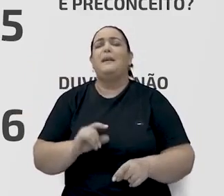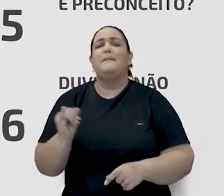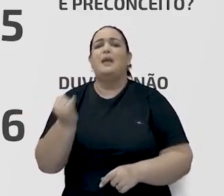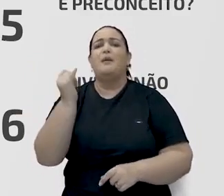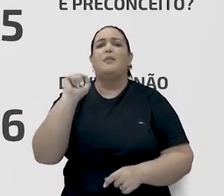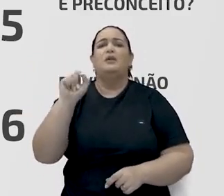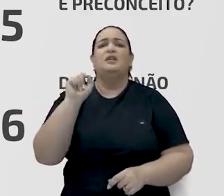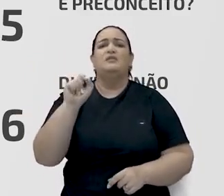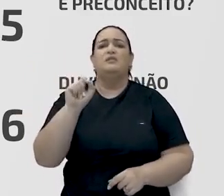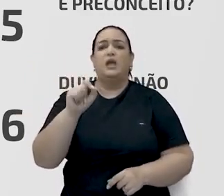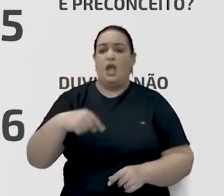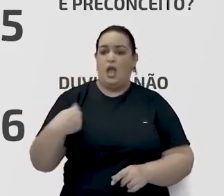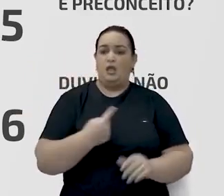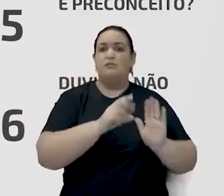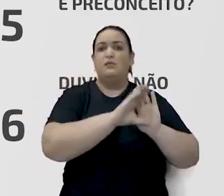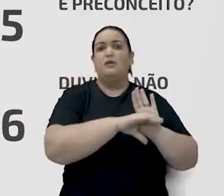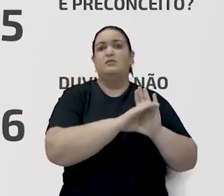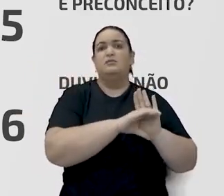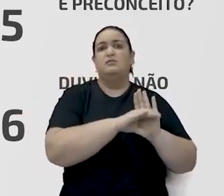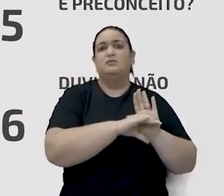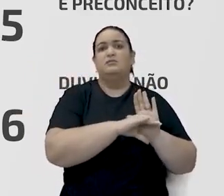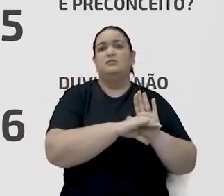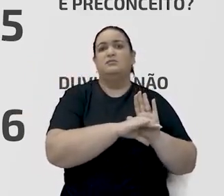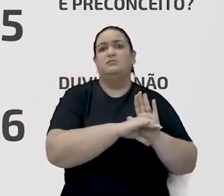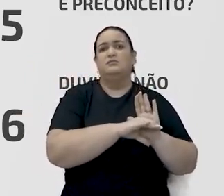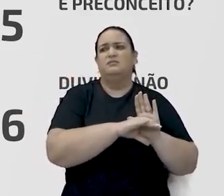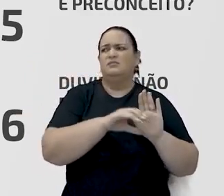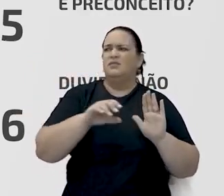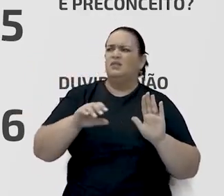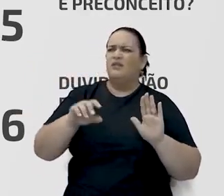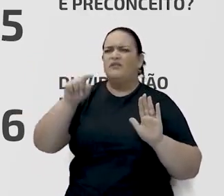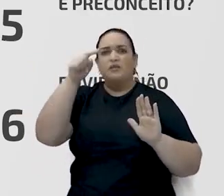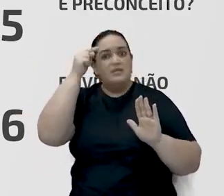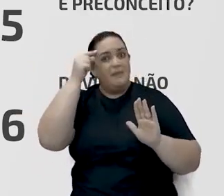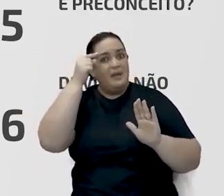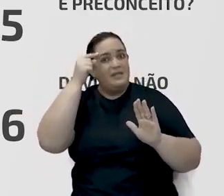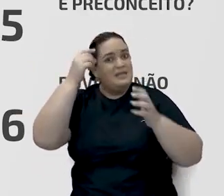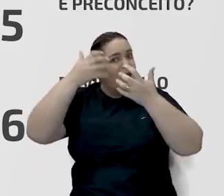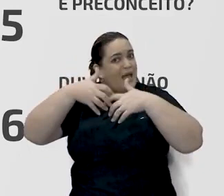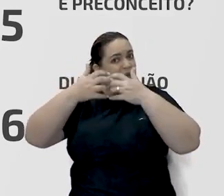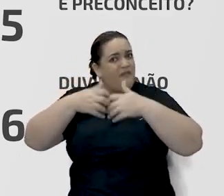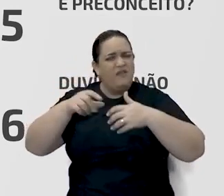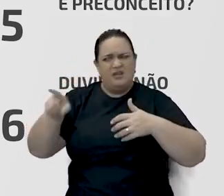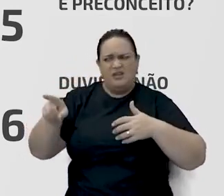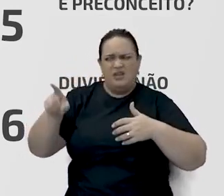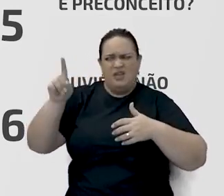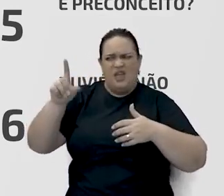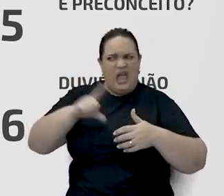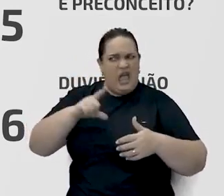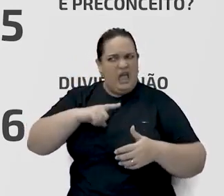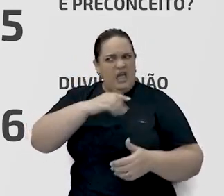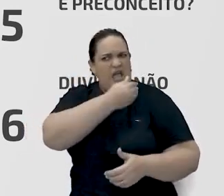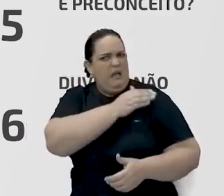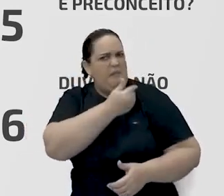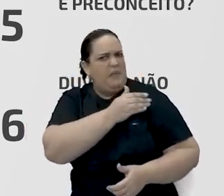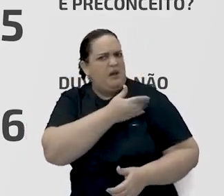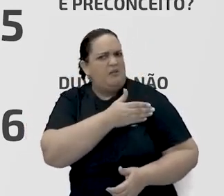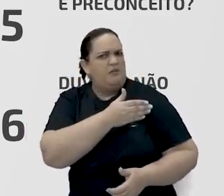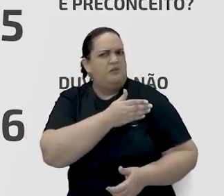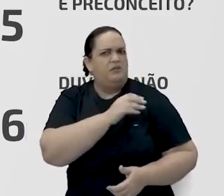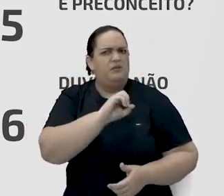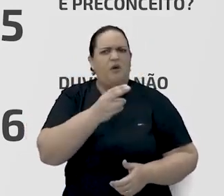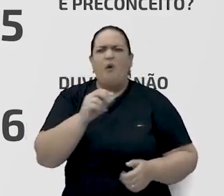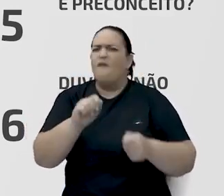os nossos conceitos. Ou seja, é uma notícia que envolve um preconceito que de alguma forma prejudica a